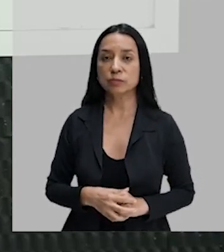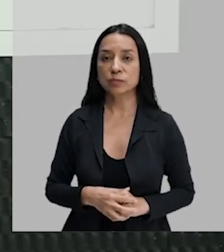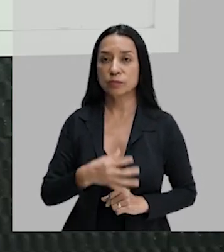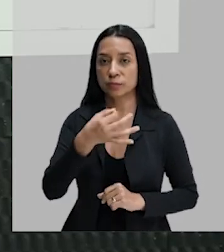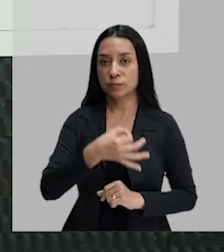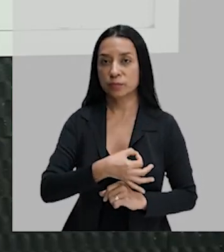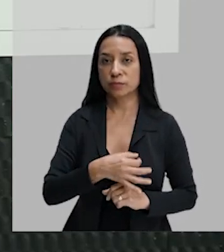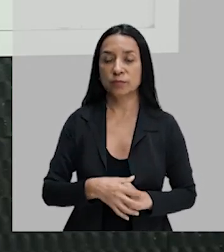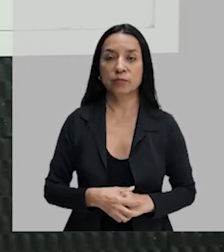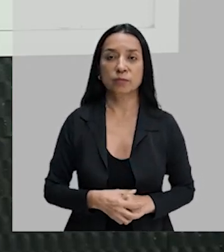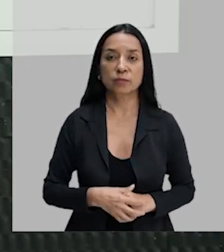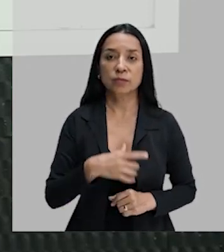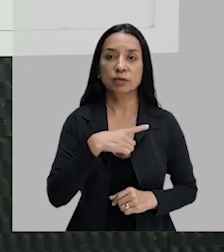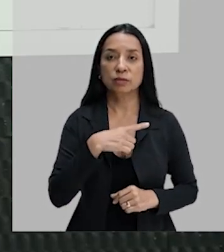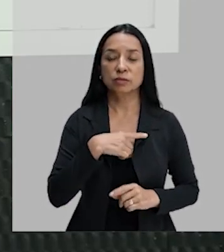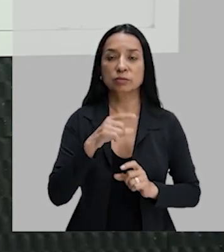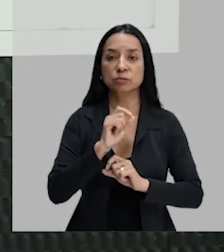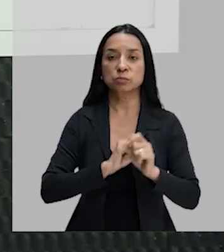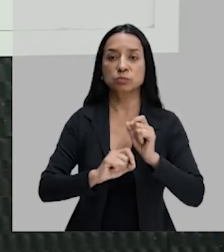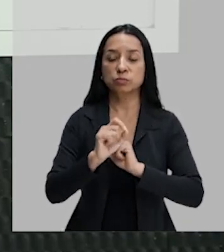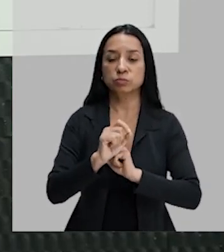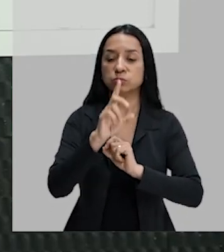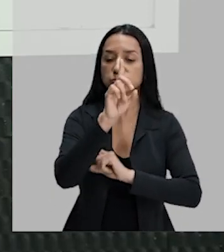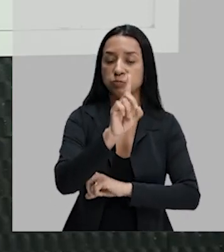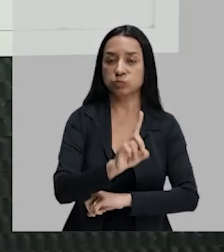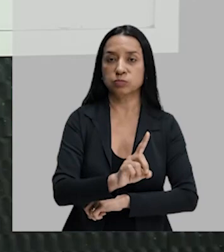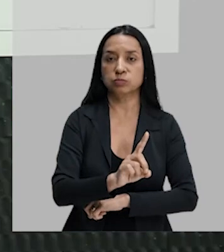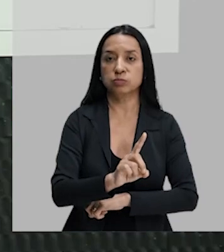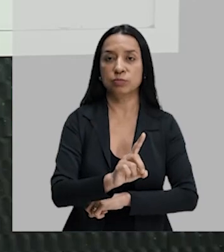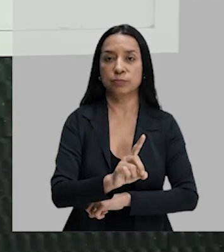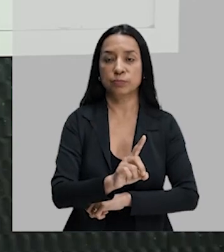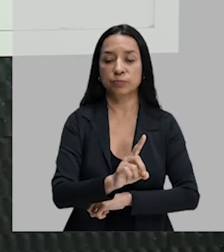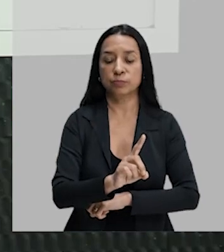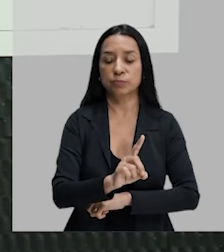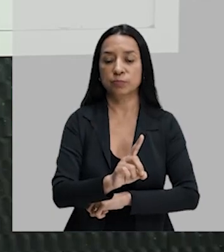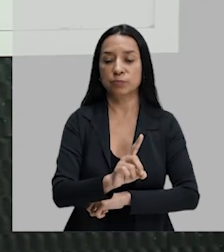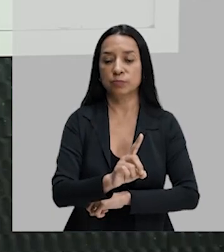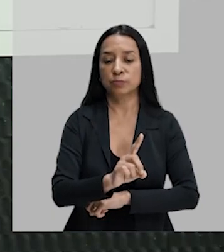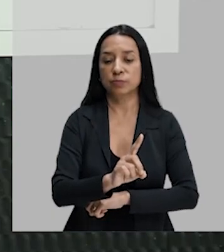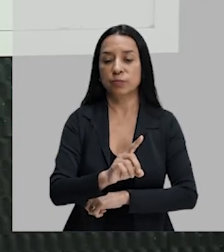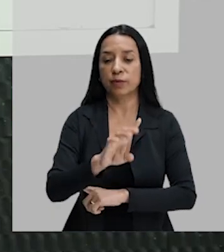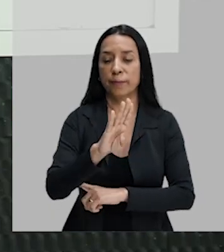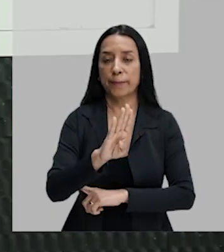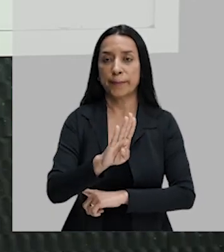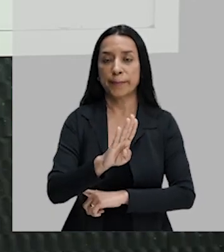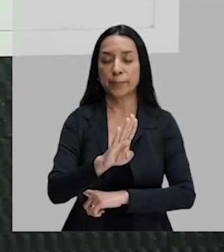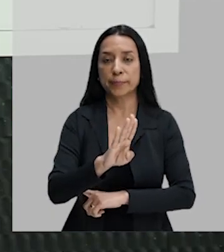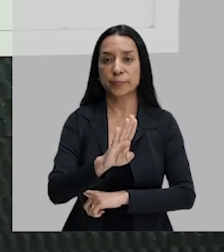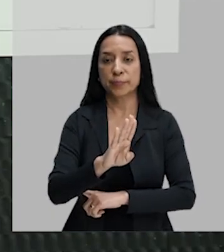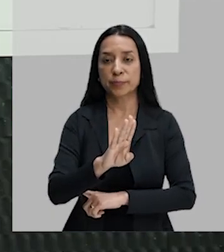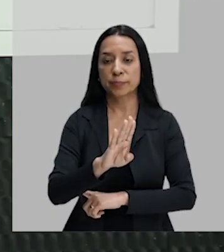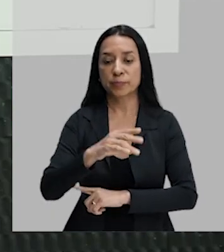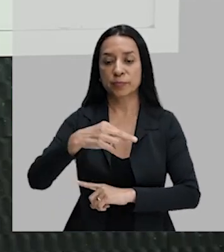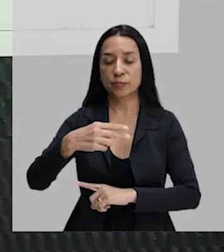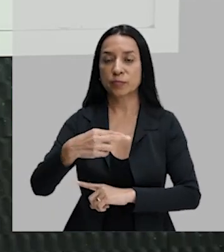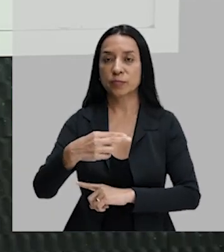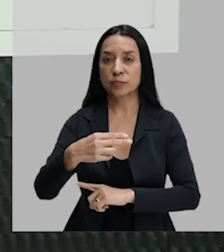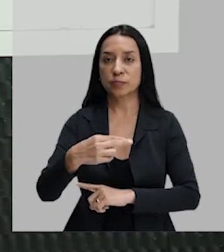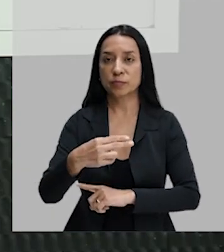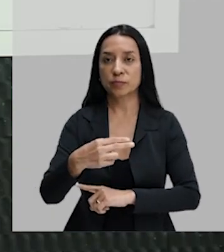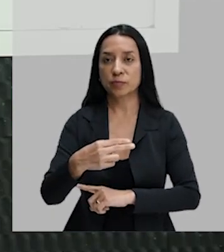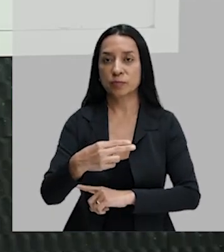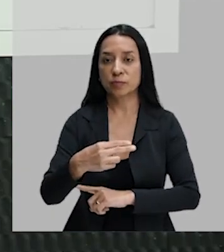certo então nós temos aqui que o determinante de vai ser